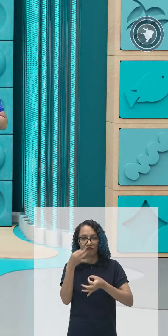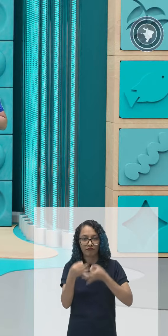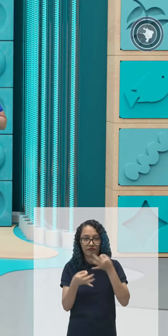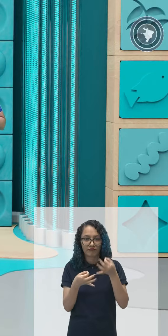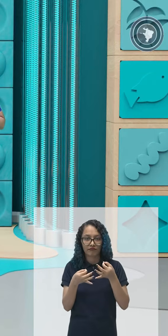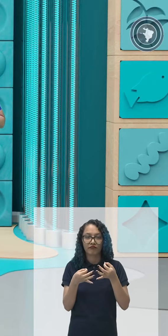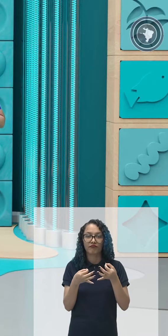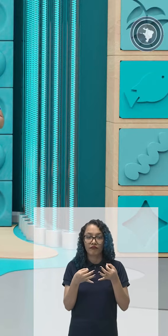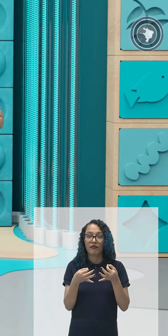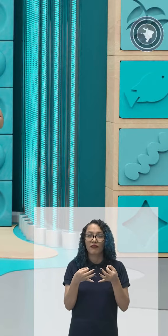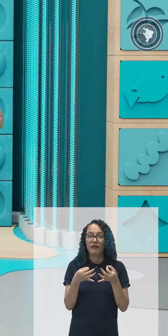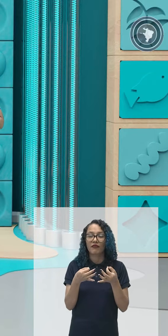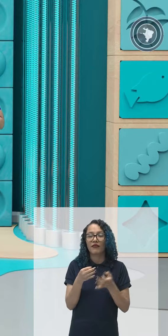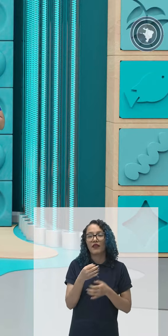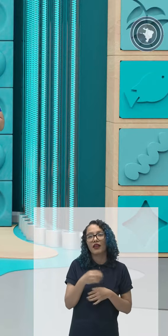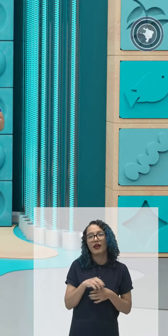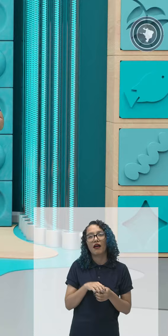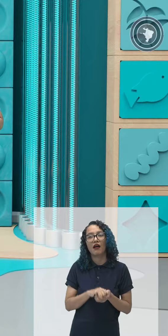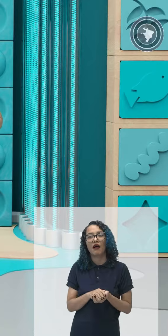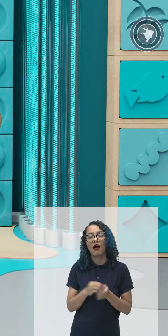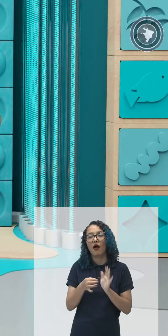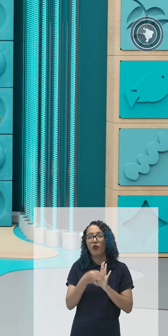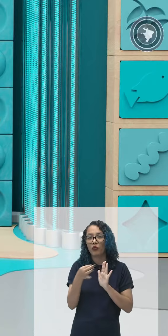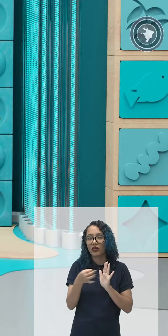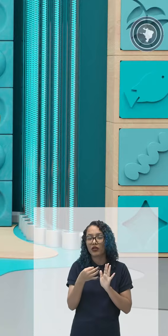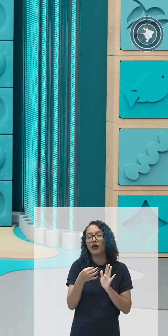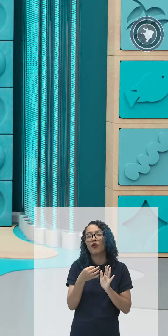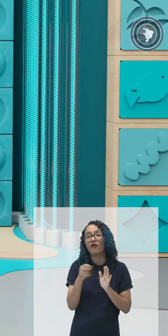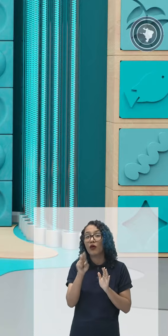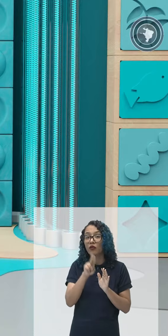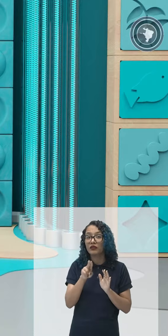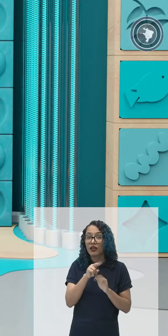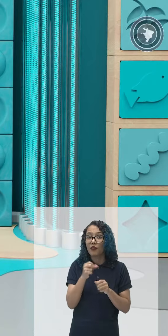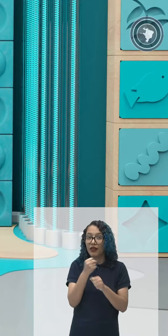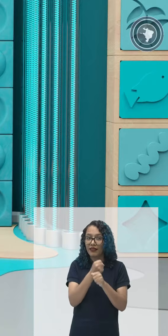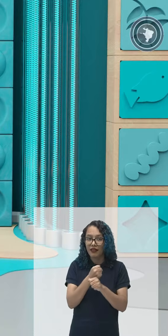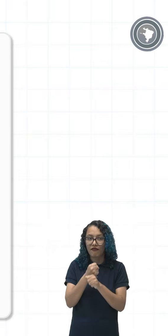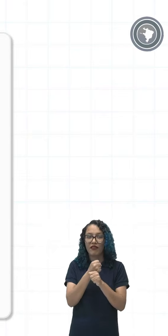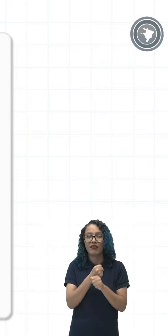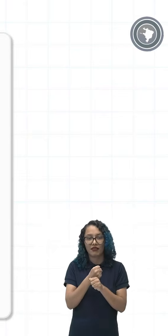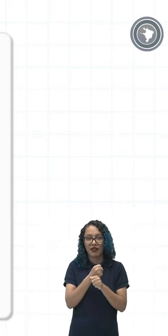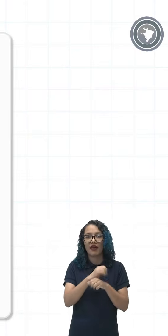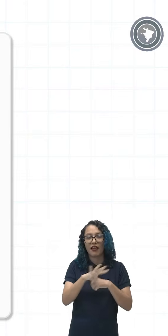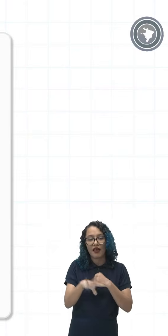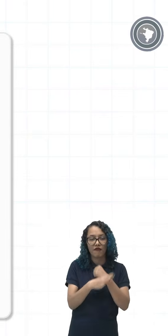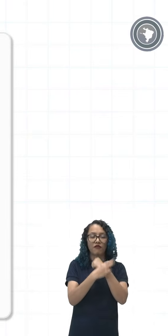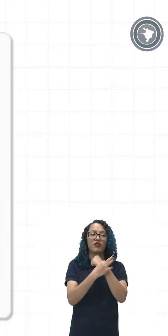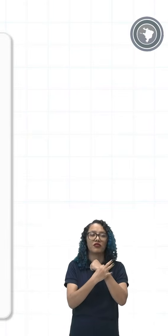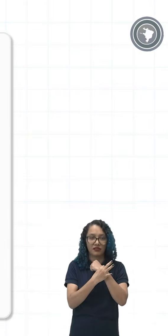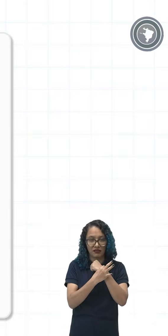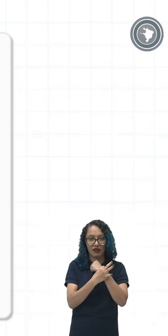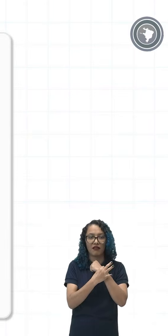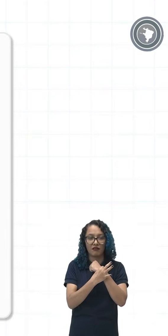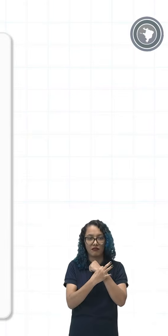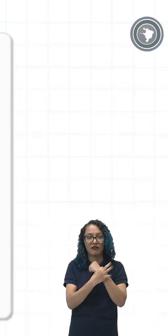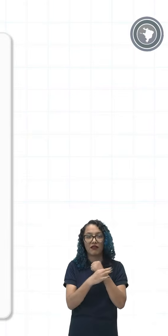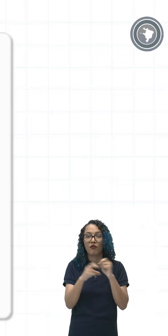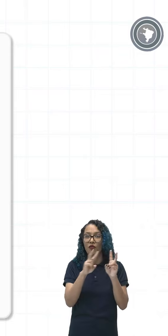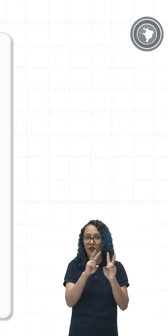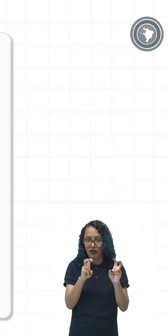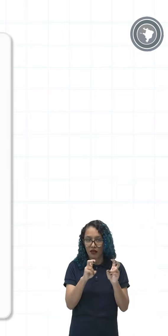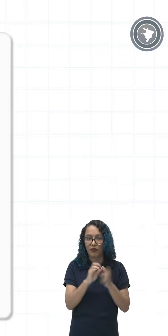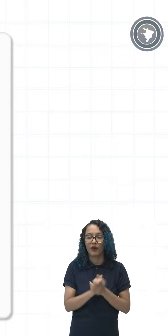para defender aquela opinião, aquela ideia. Vamos ao exemplo? Colocando aí para vocês. Olha